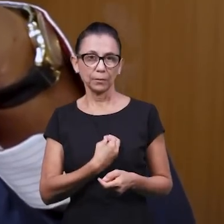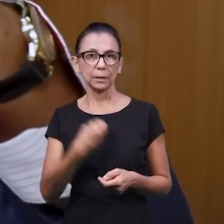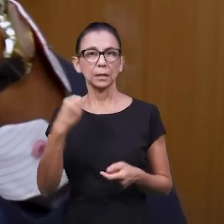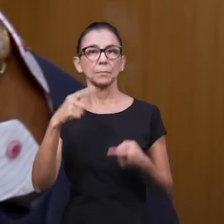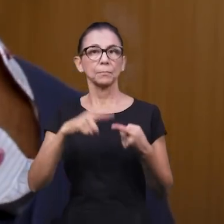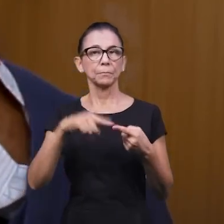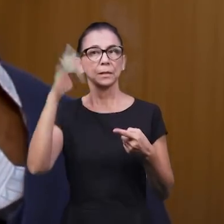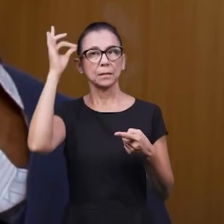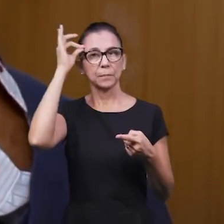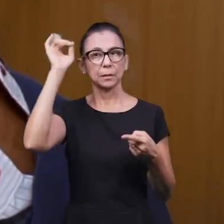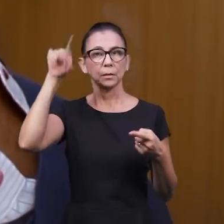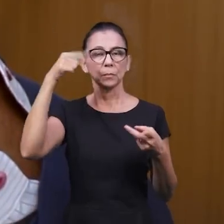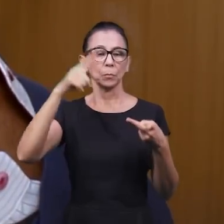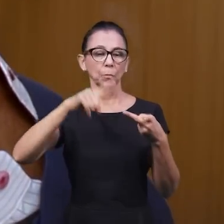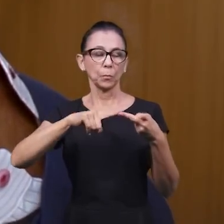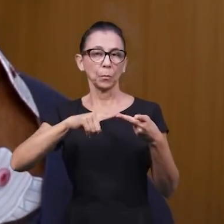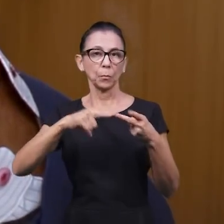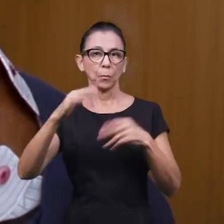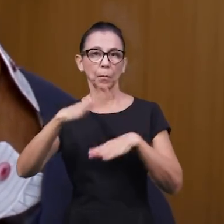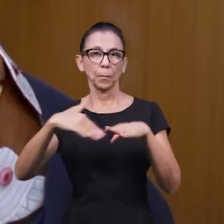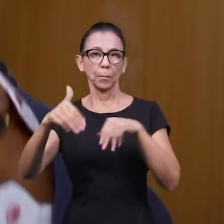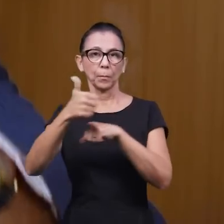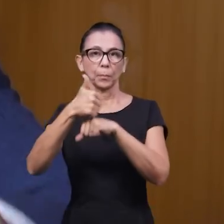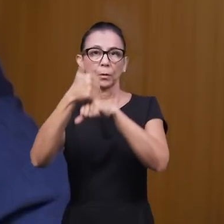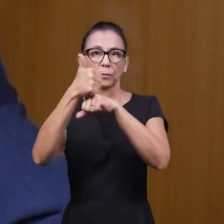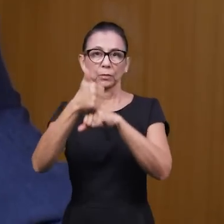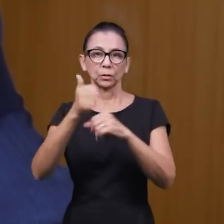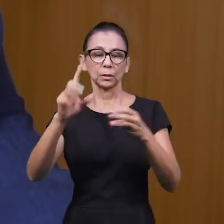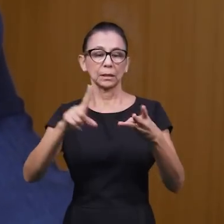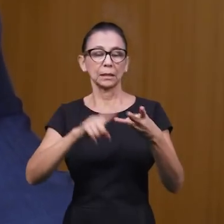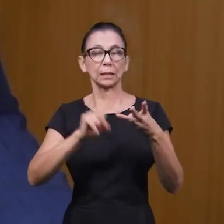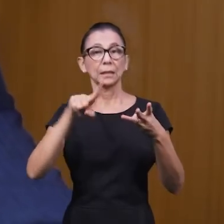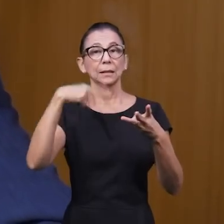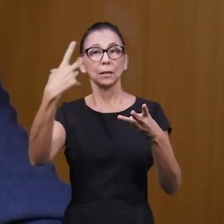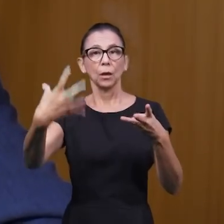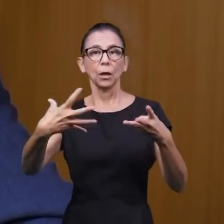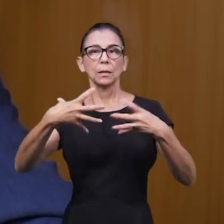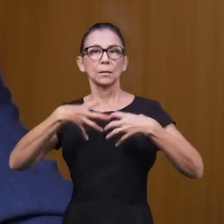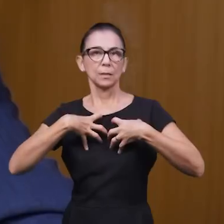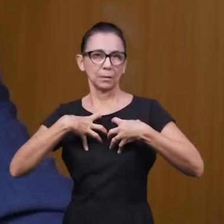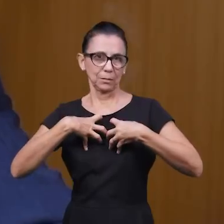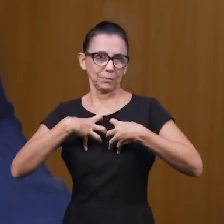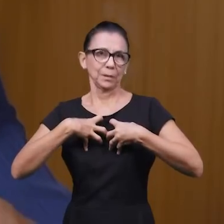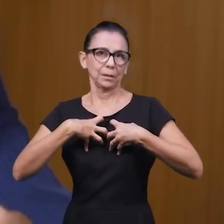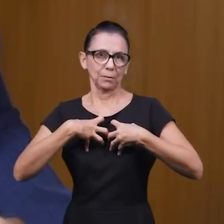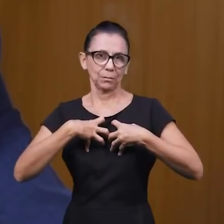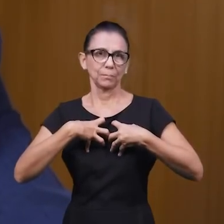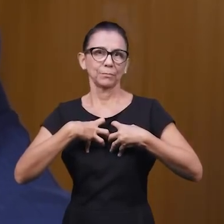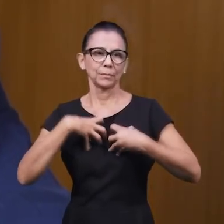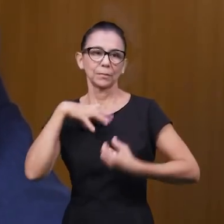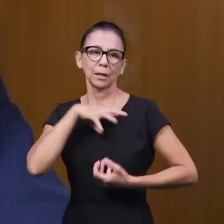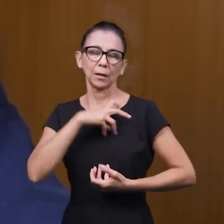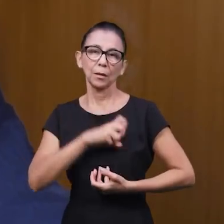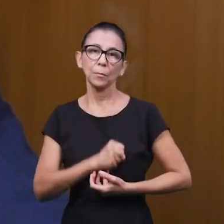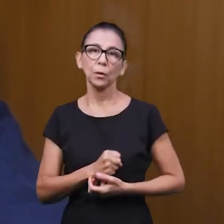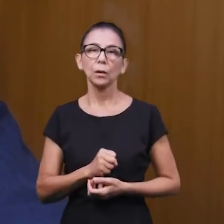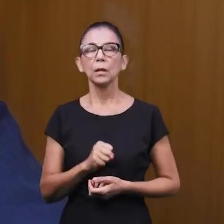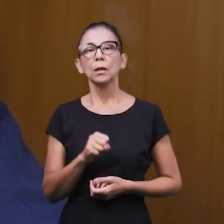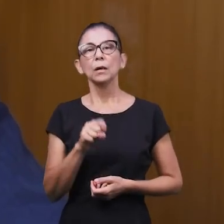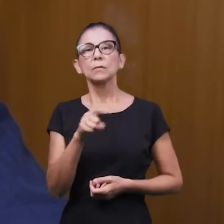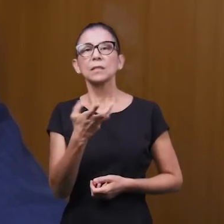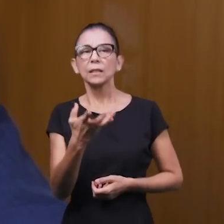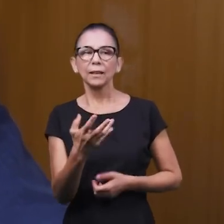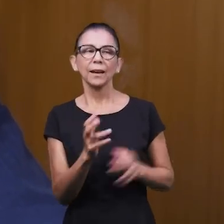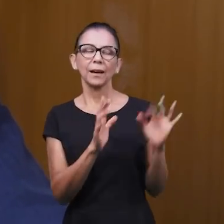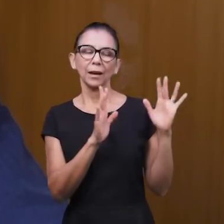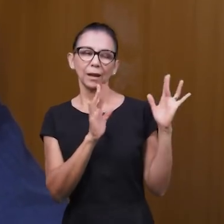espiritualmente, depois o profissional. Isso. E depois o sentimental. Você vai às vezes quer namorar